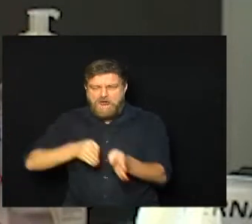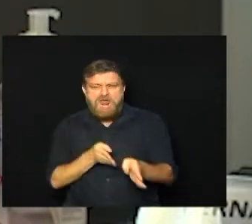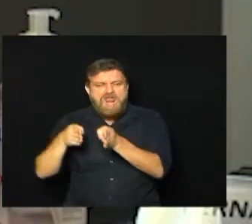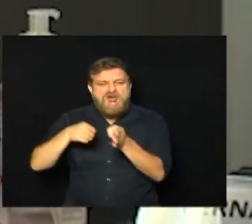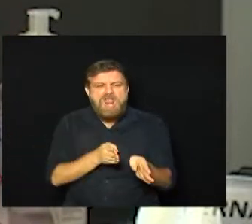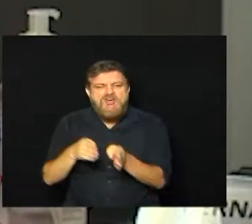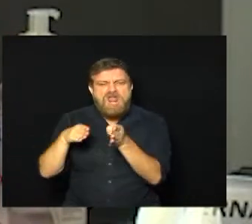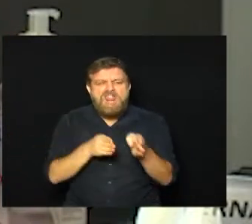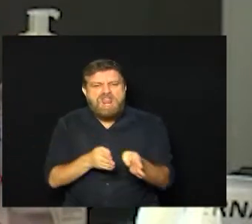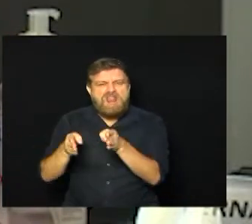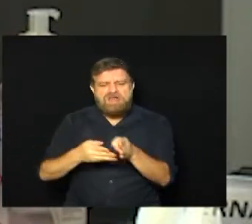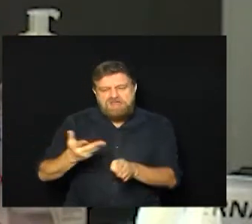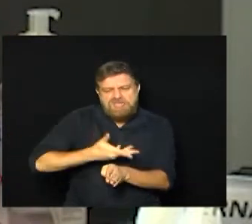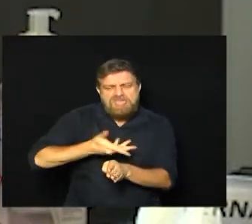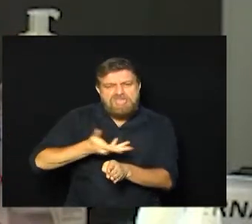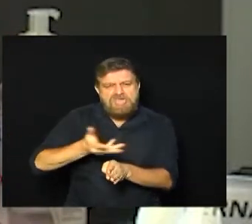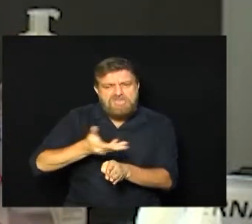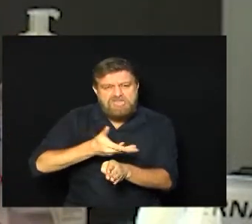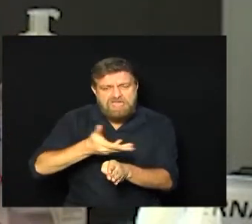tipo.